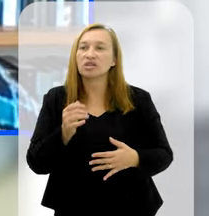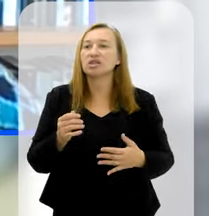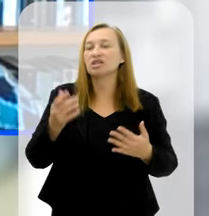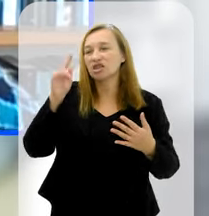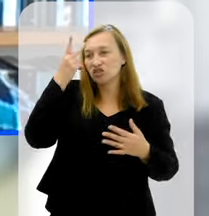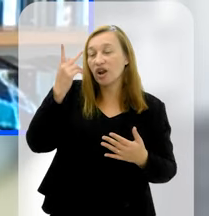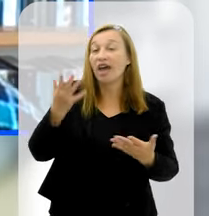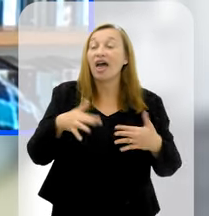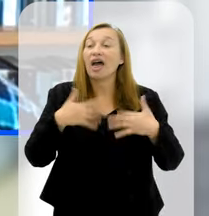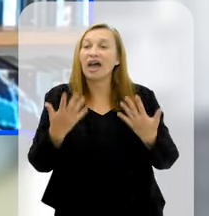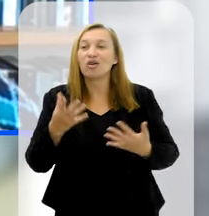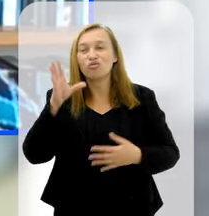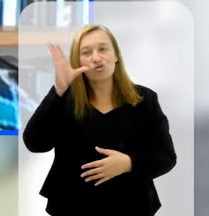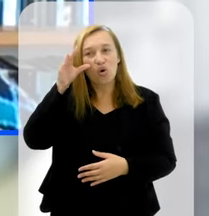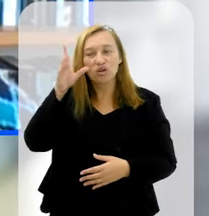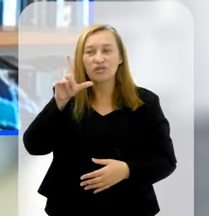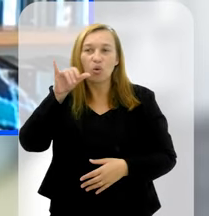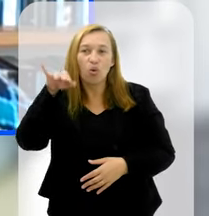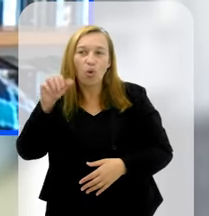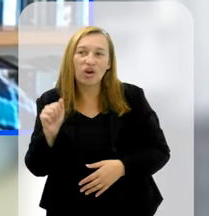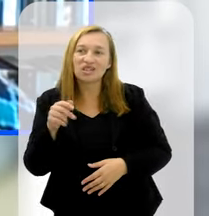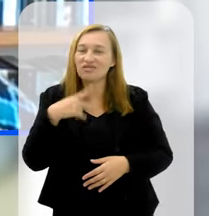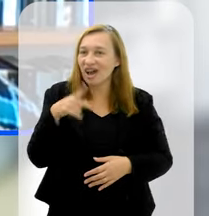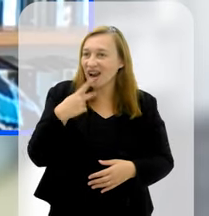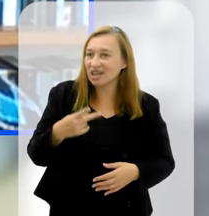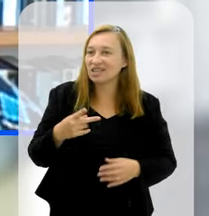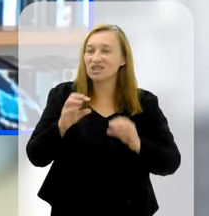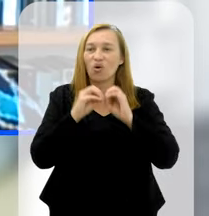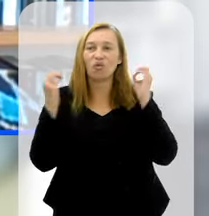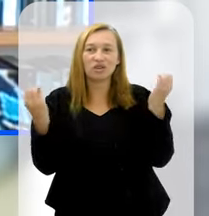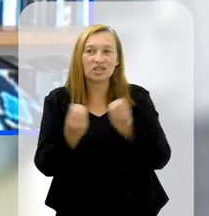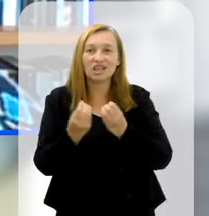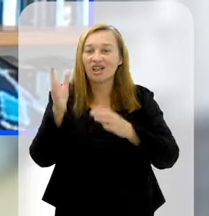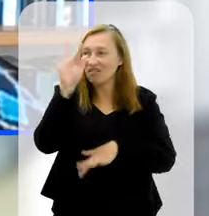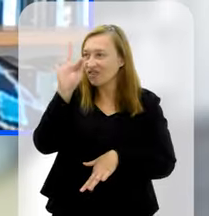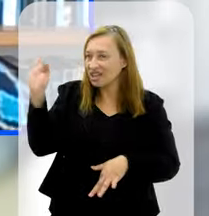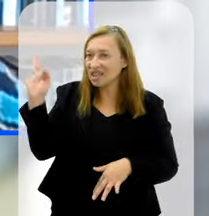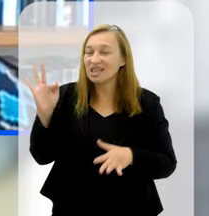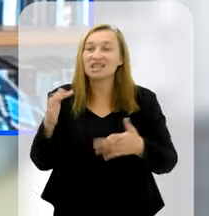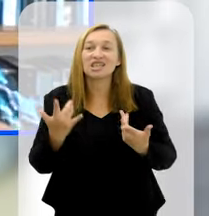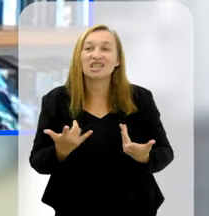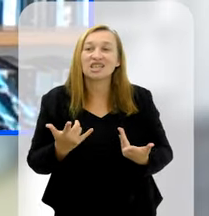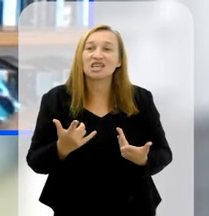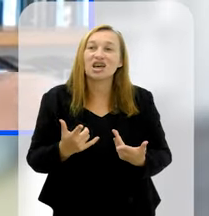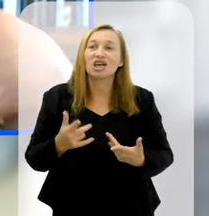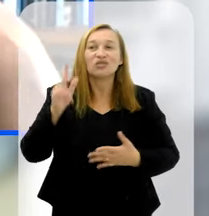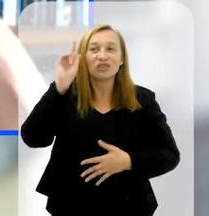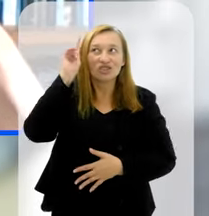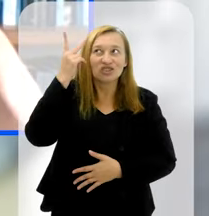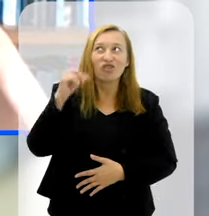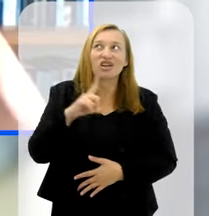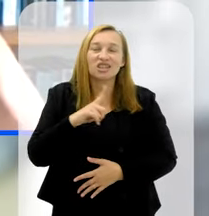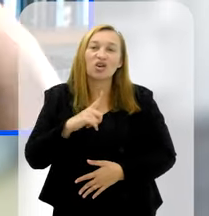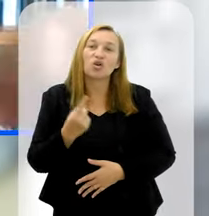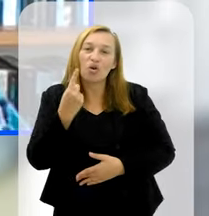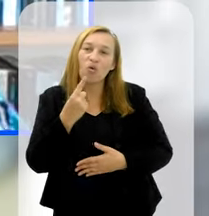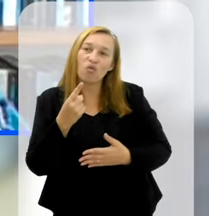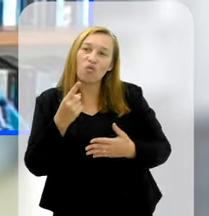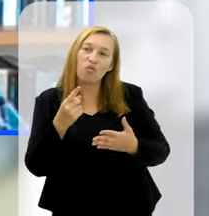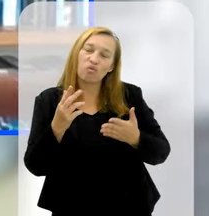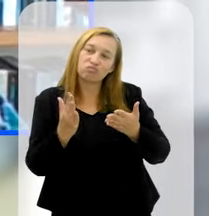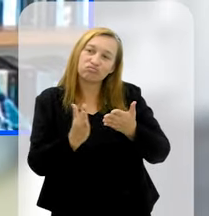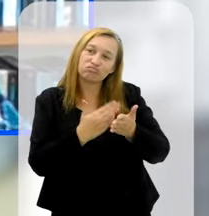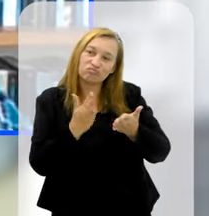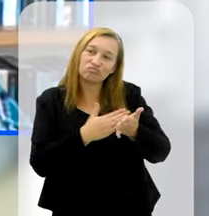histórias. E é curioso eu ver o Lucas aqui falando dessa oficina de francês, que tem uma das histórias que eu